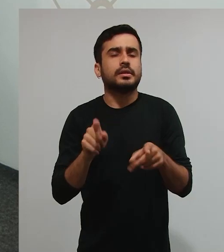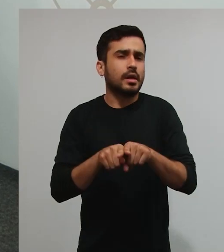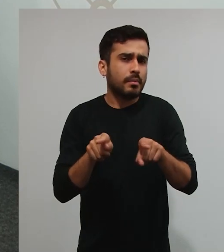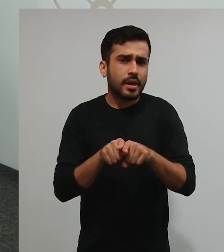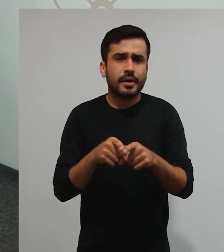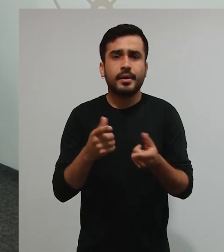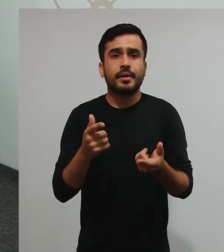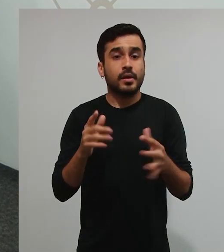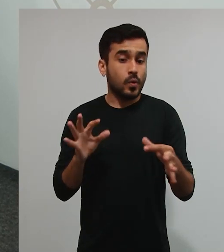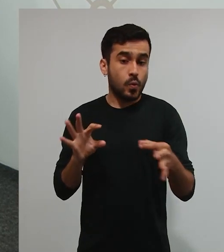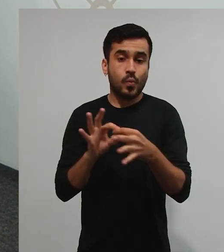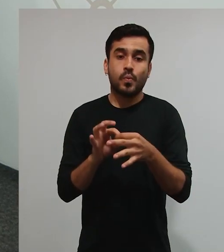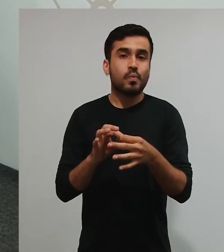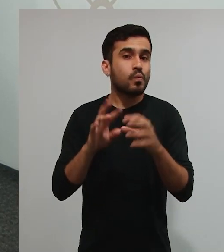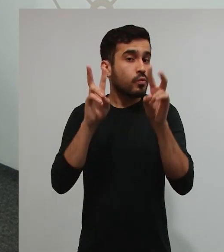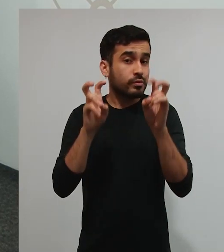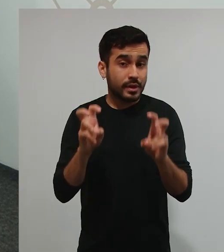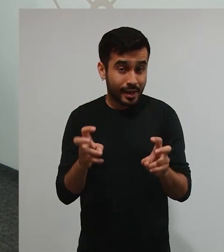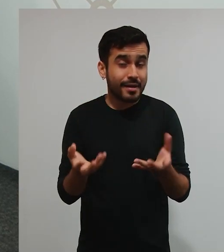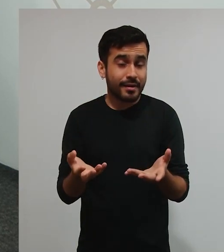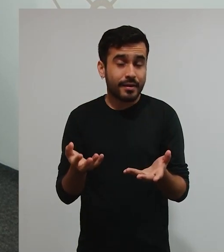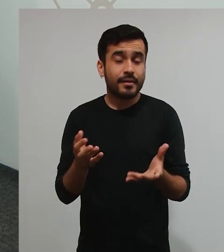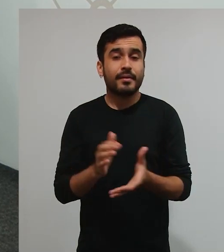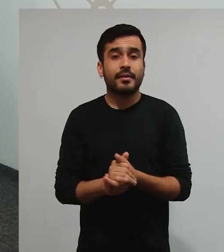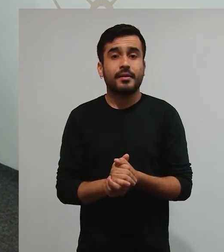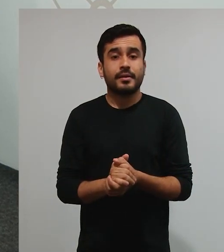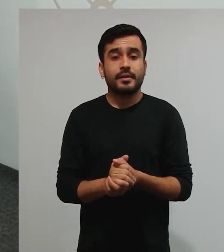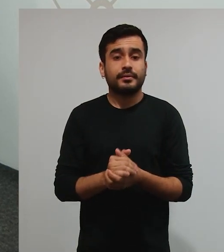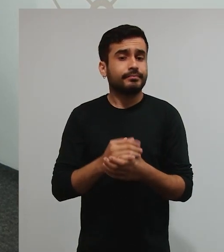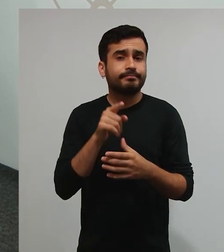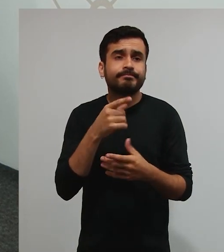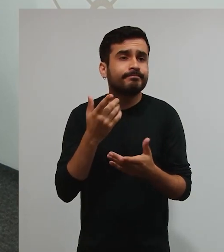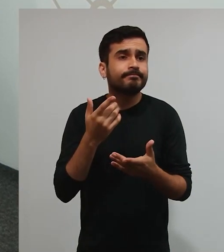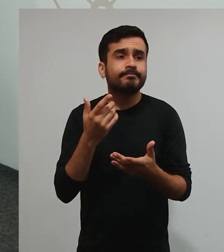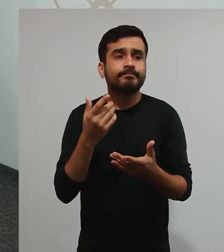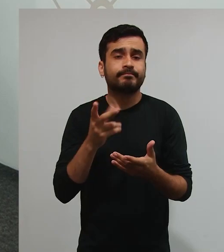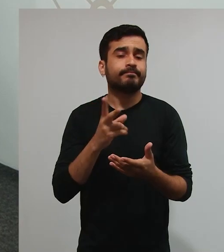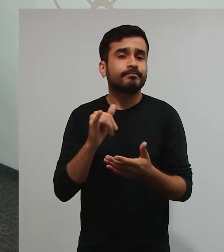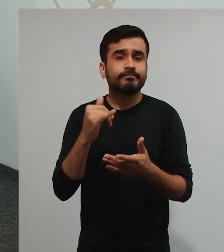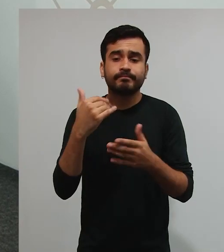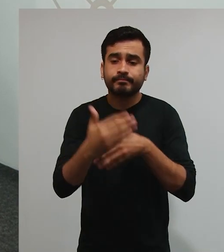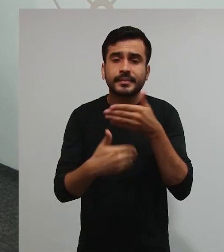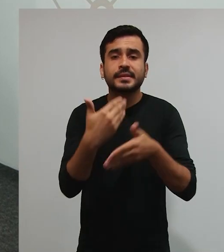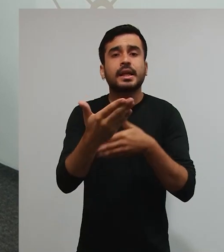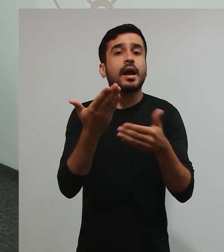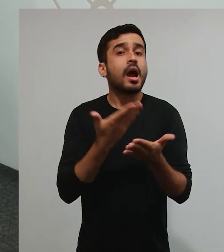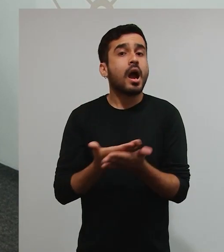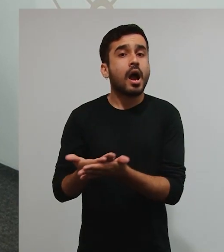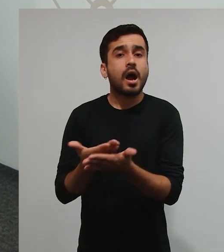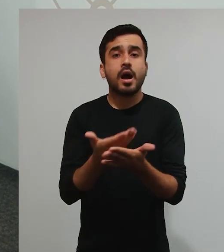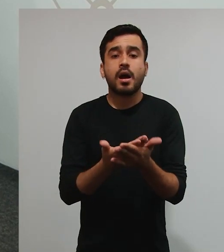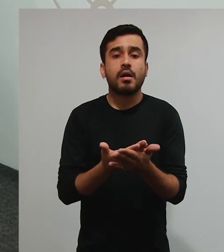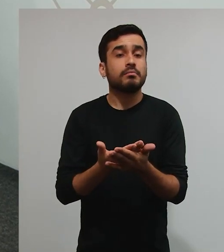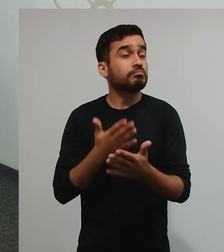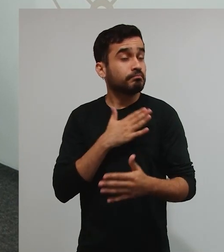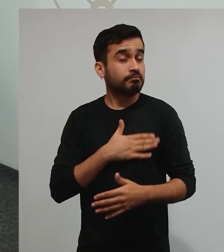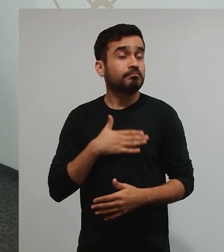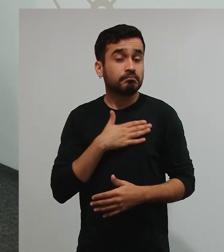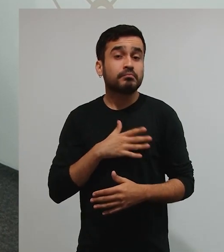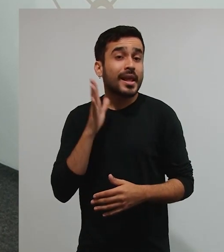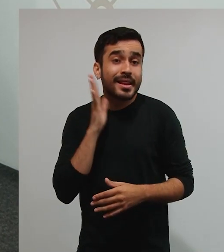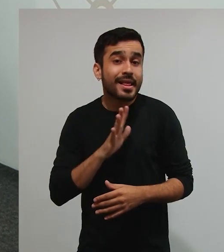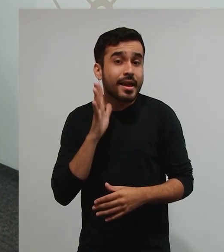como como é que eu podia falar? Interagir, na verdade, né? Eu queria falar interagir. Então, assim, você